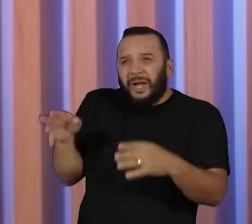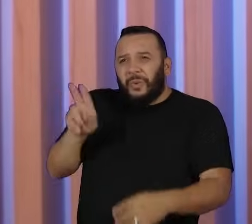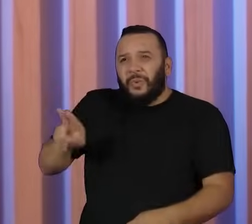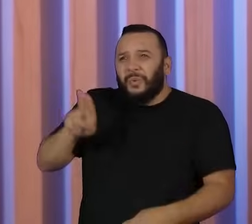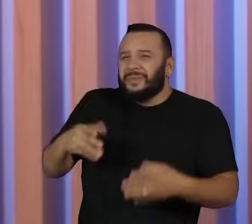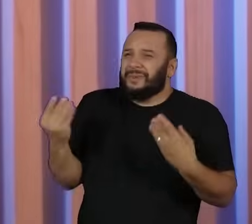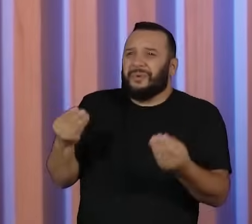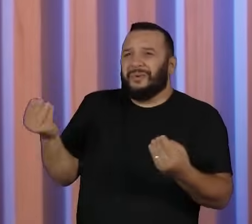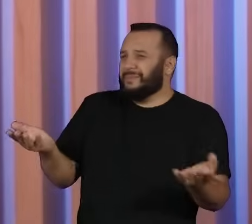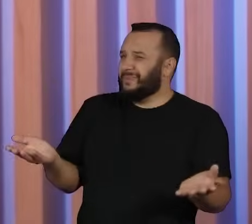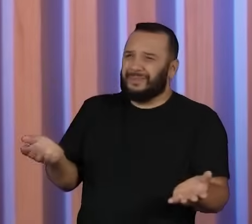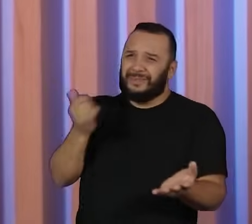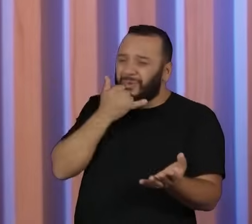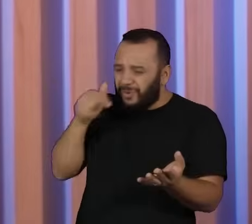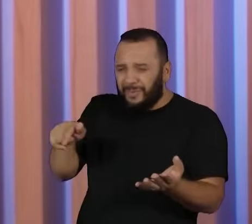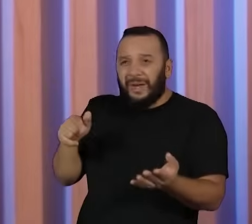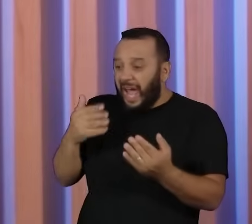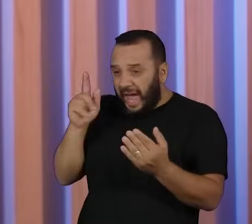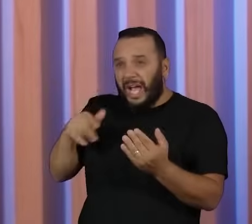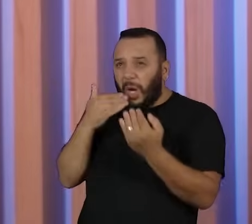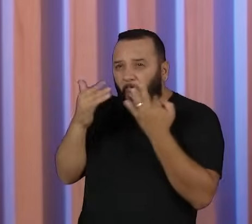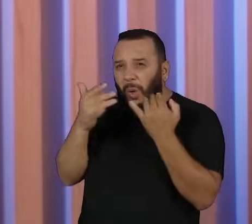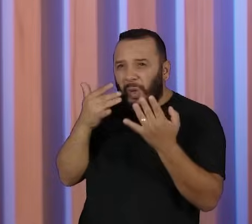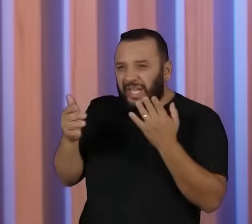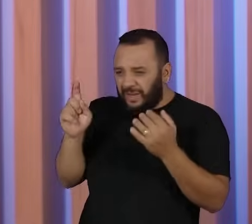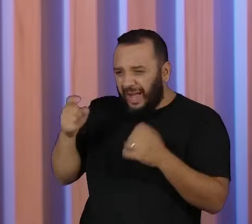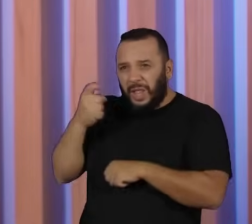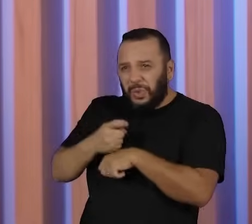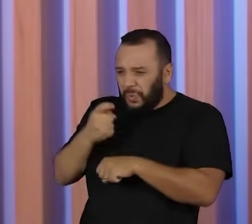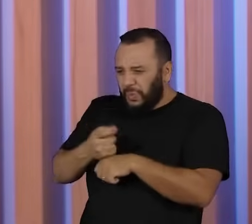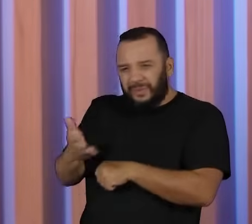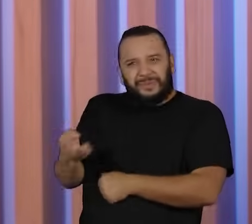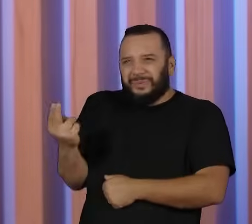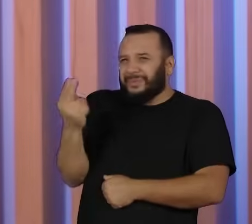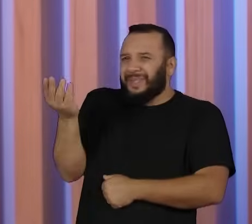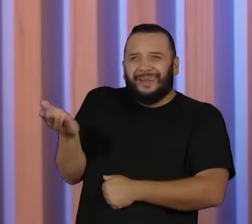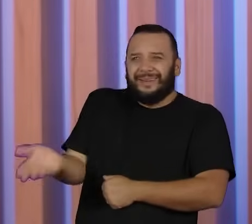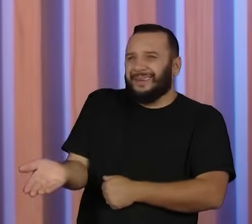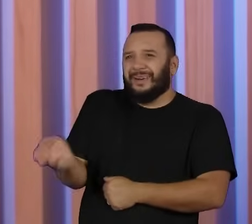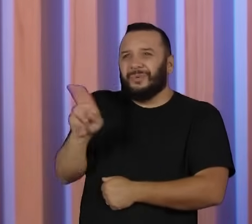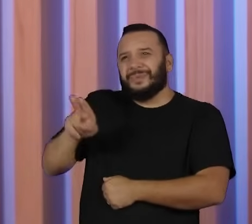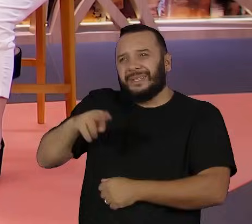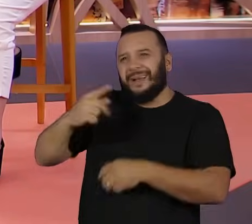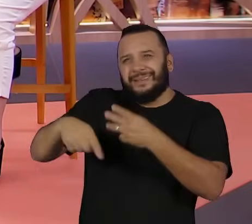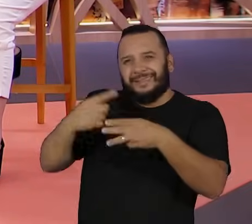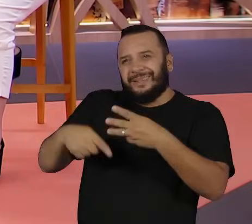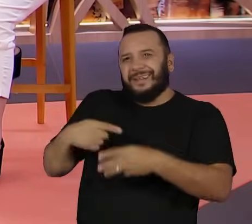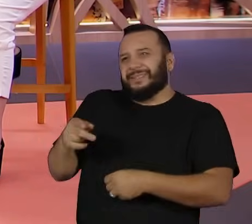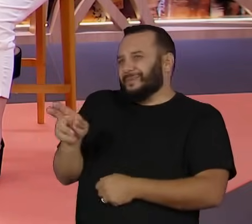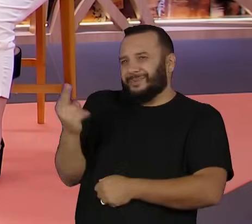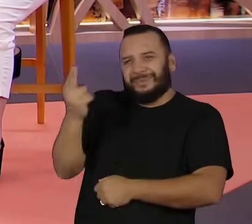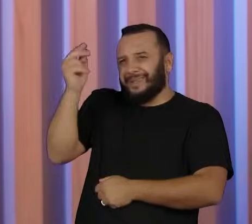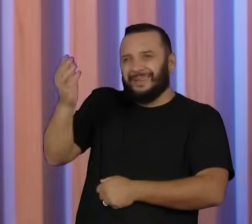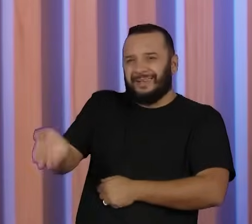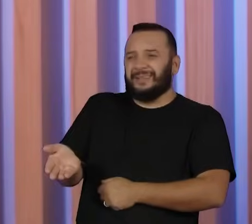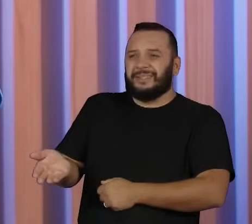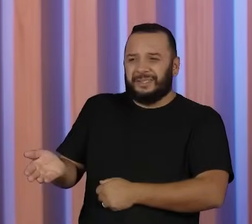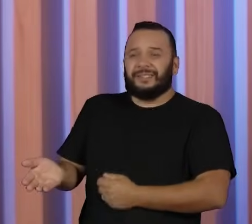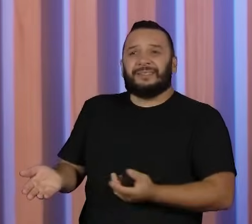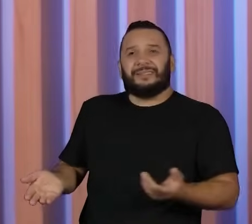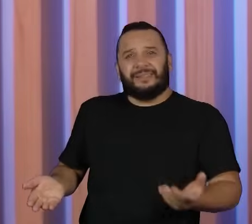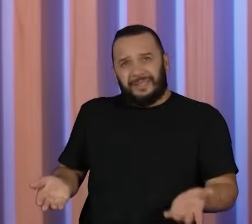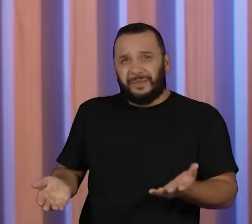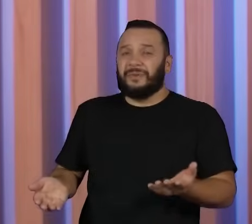muito rígido e que poderia ter sido usado ou reaproveitado pela marca de diversas formas diferentes, porque não é só uma questão